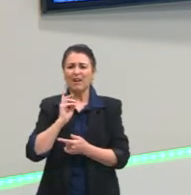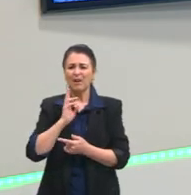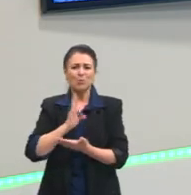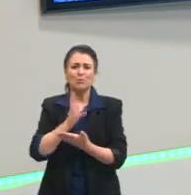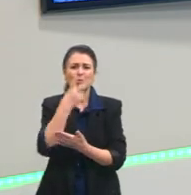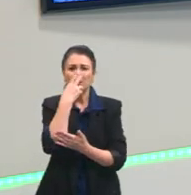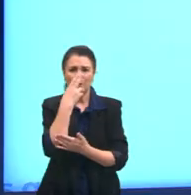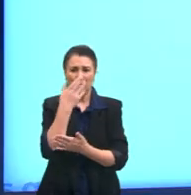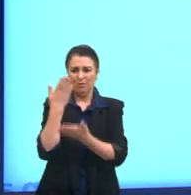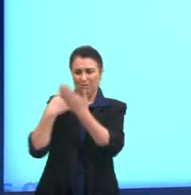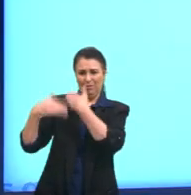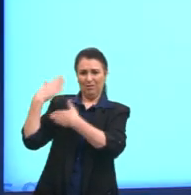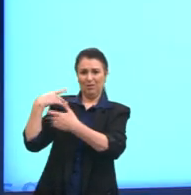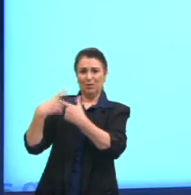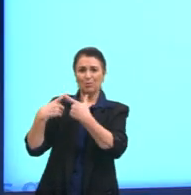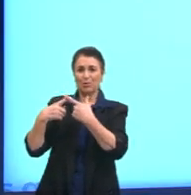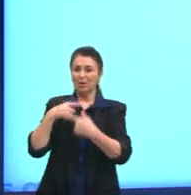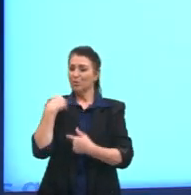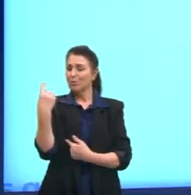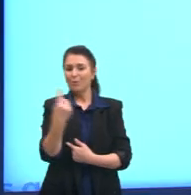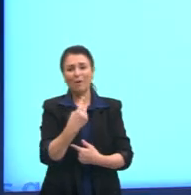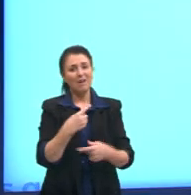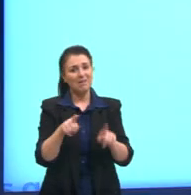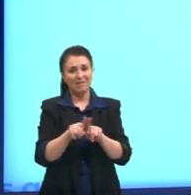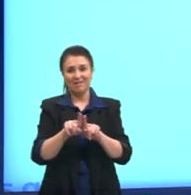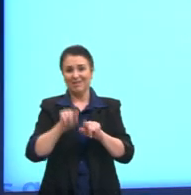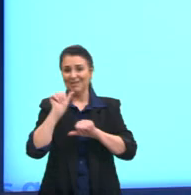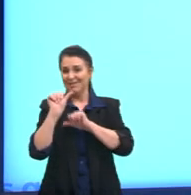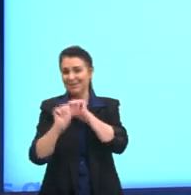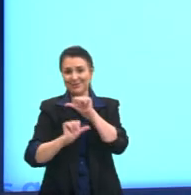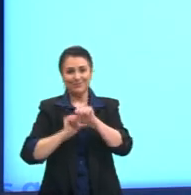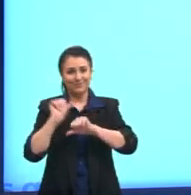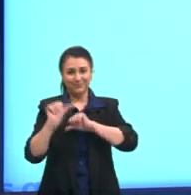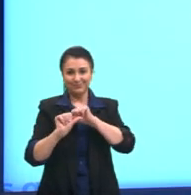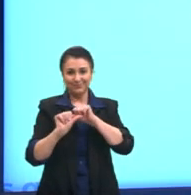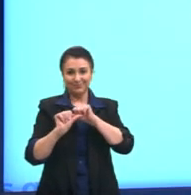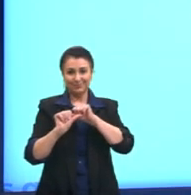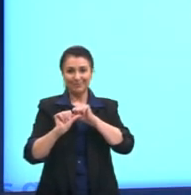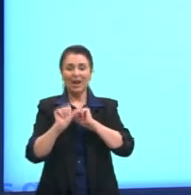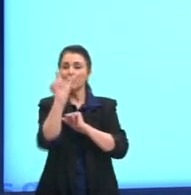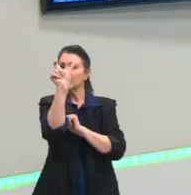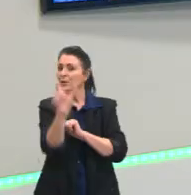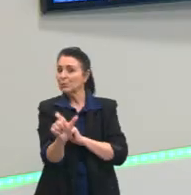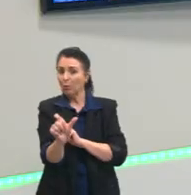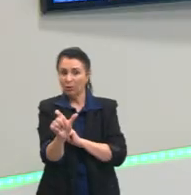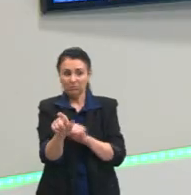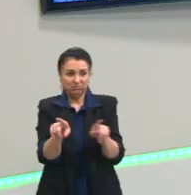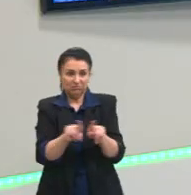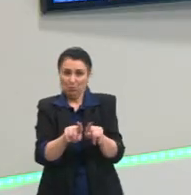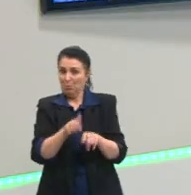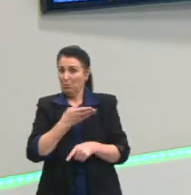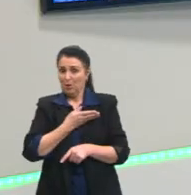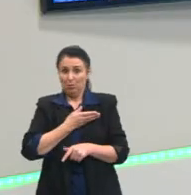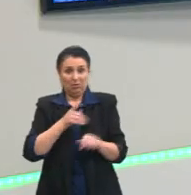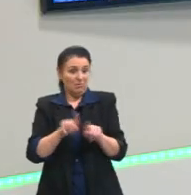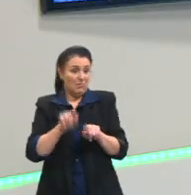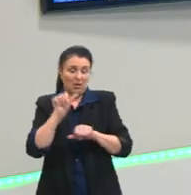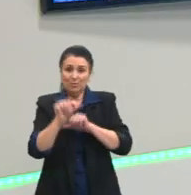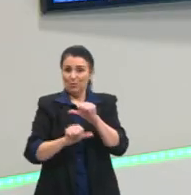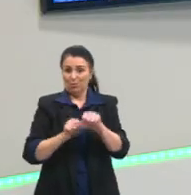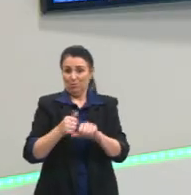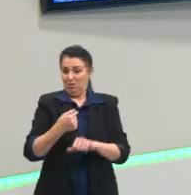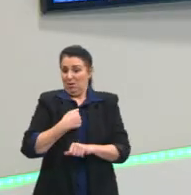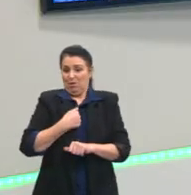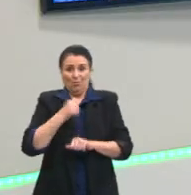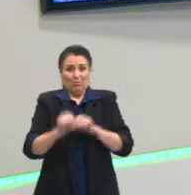porque nós somos mais o mesmo né Nós não somos mais o mesmo aquela pessoa não é mais ou mesma me lembre sempre aqui da